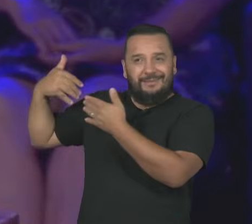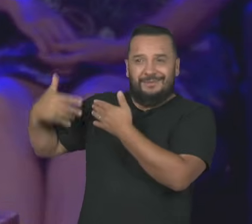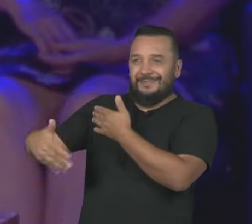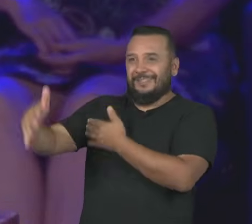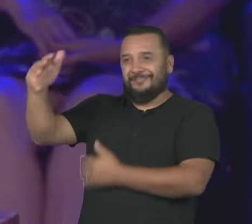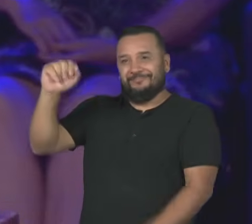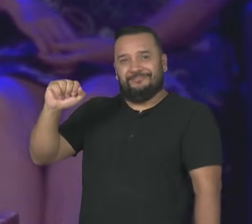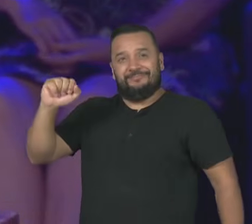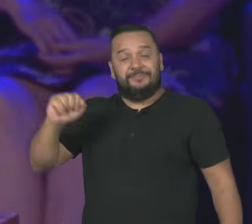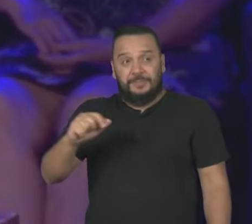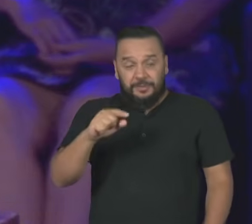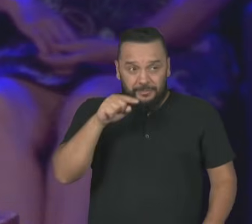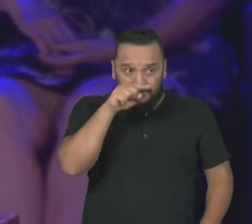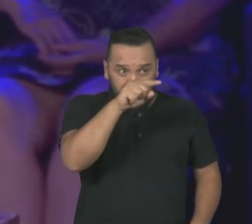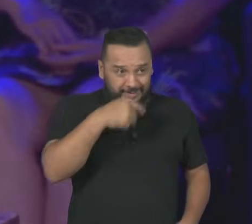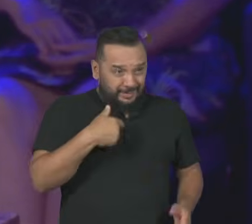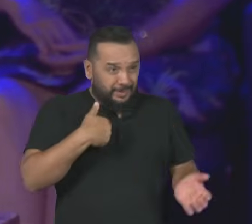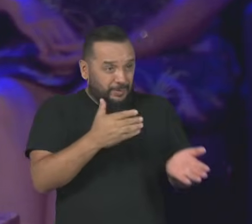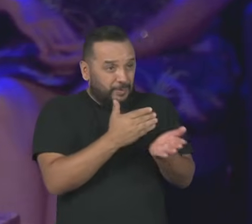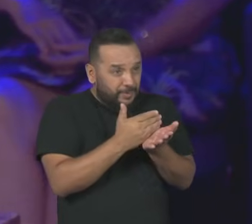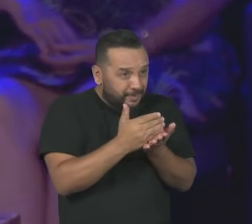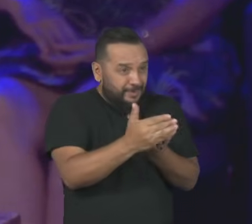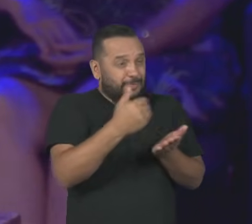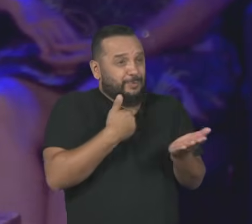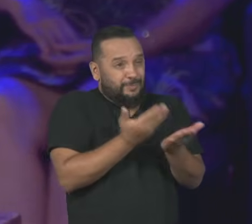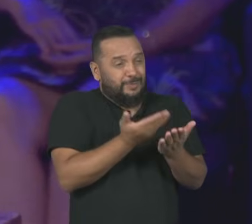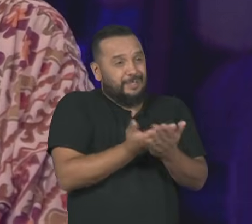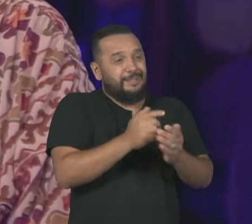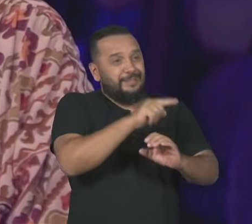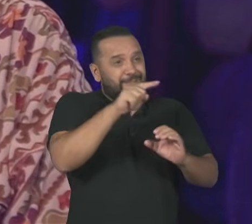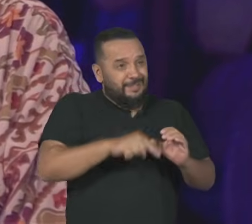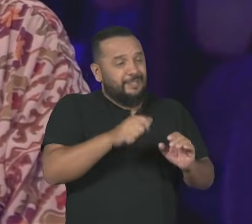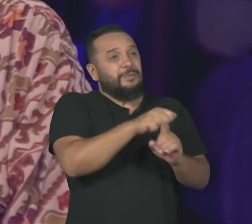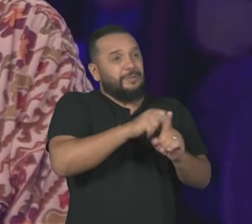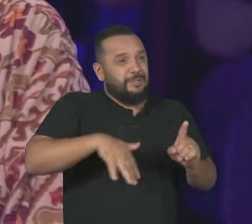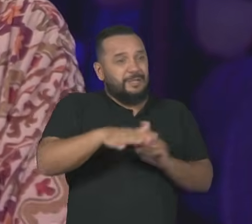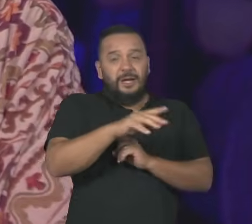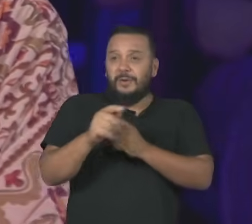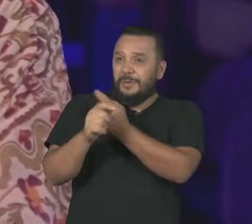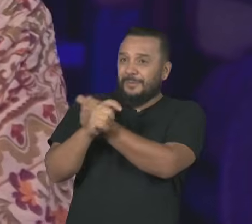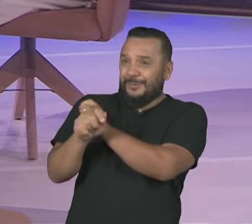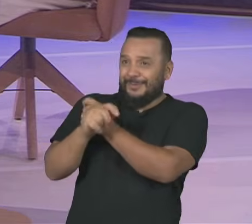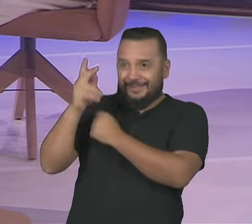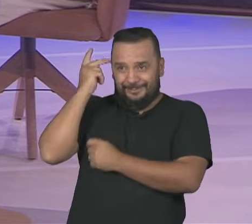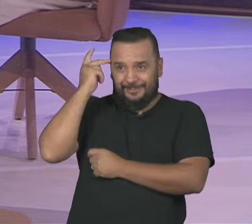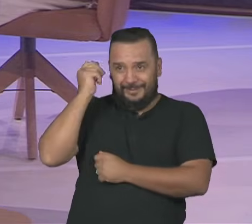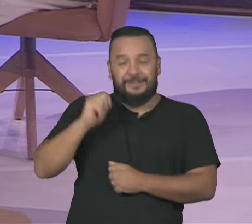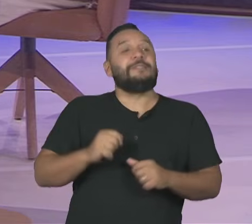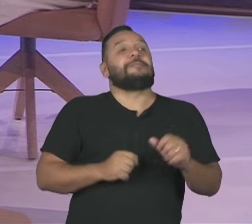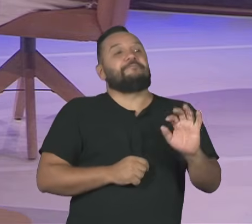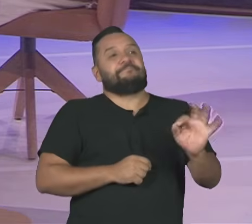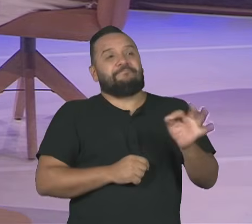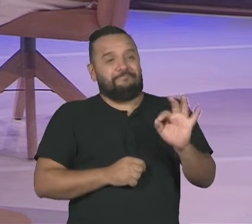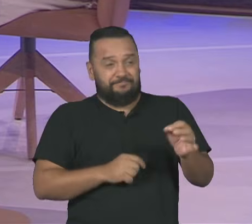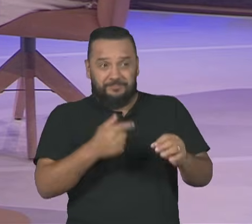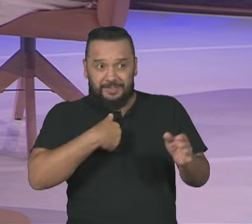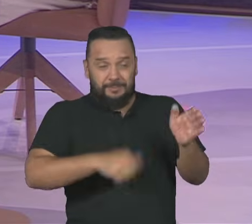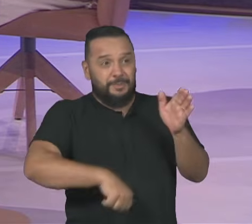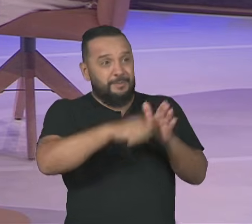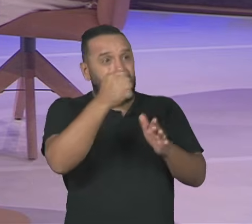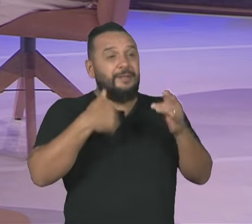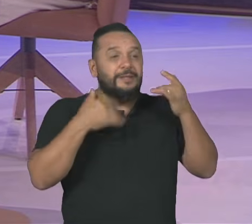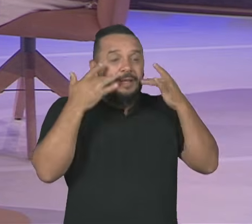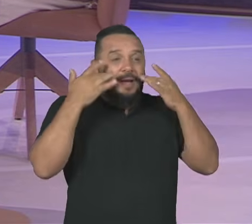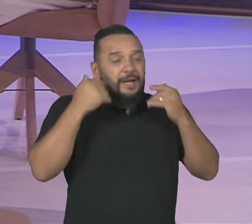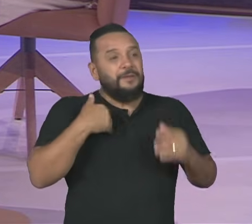interessante, instigante, né? Porque você foi fazer Ciências Sociais na PUC de São Paulo. E aí você foi fazer... A primeira peça foi